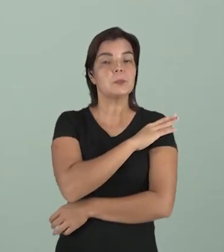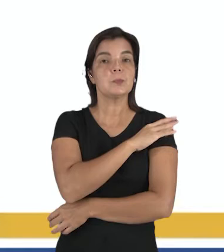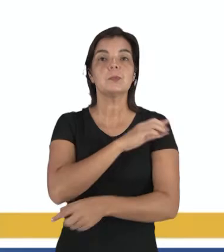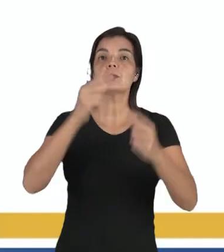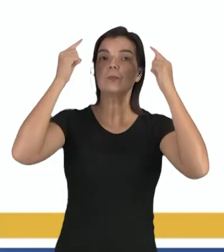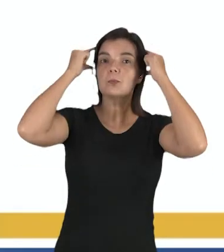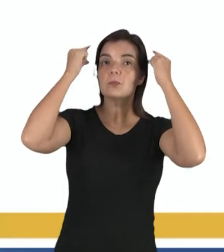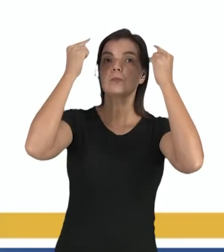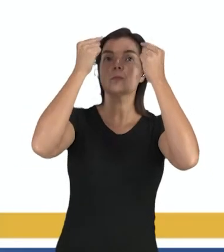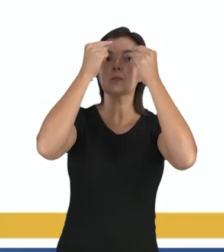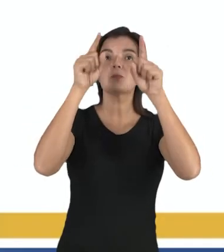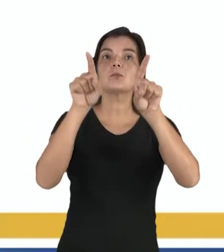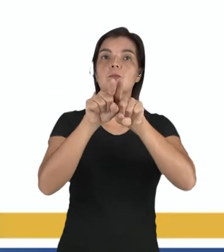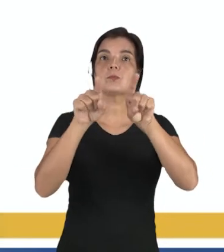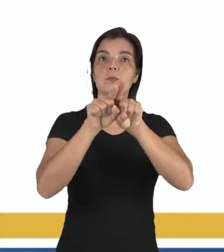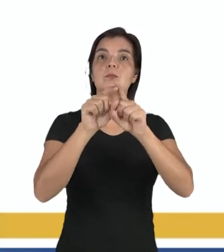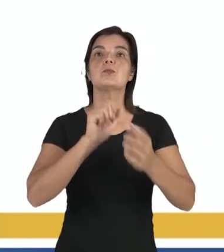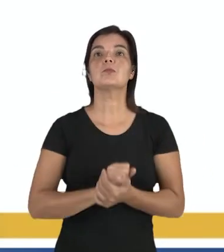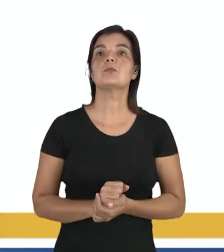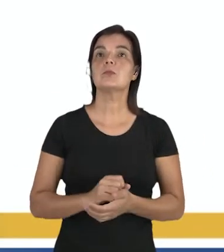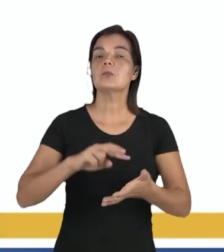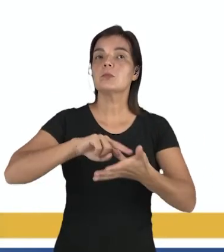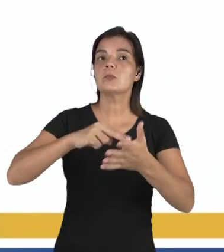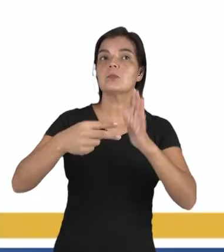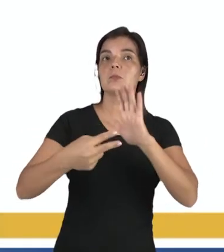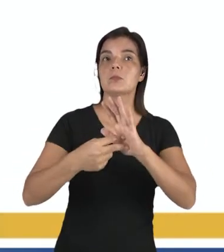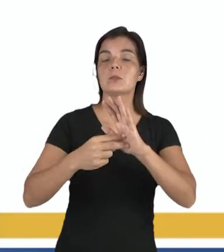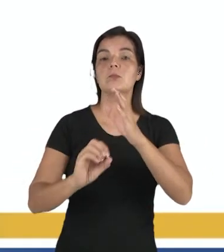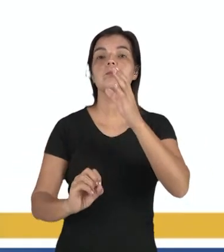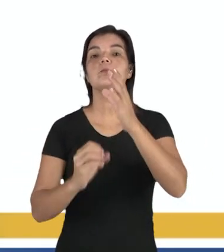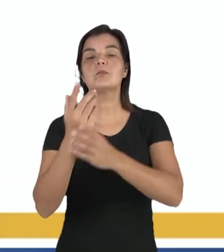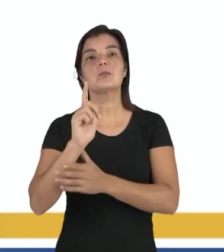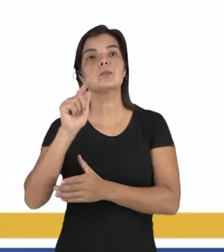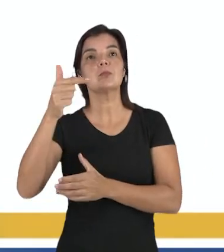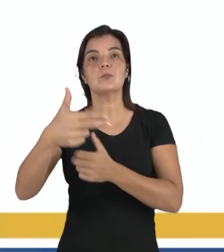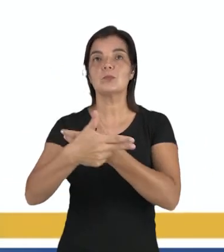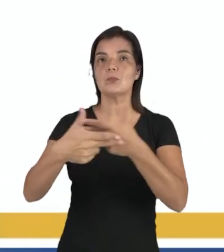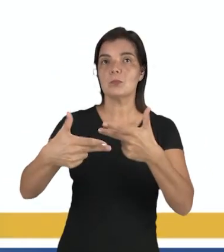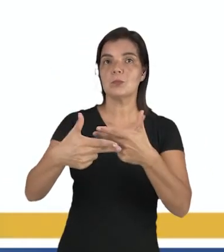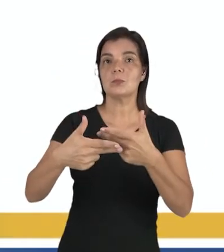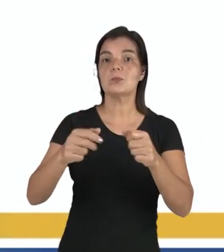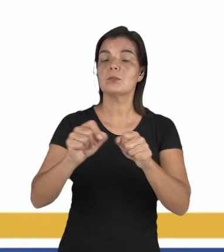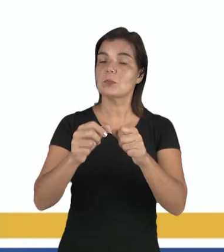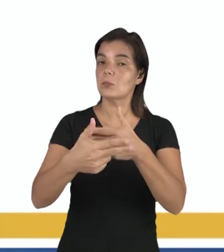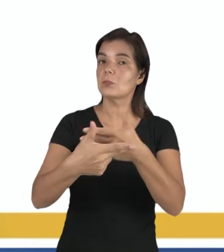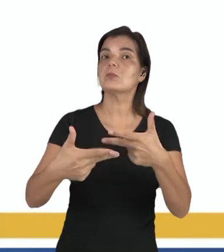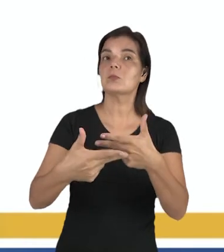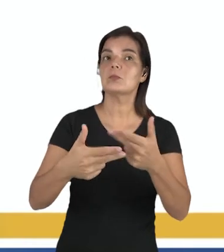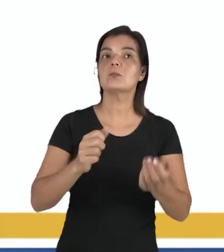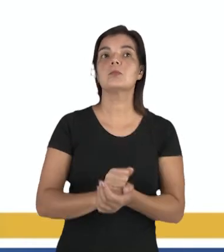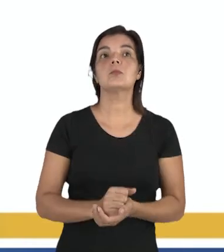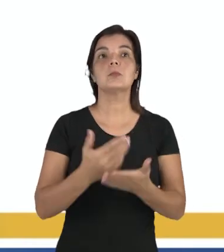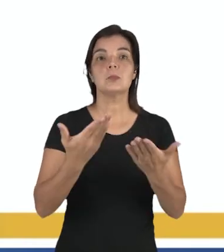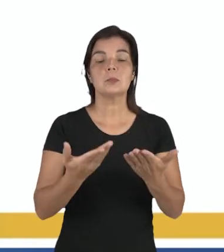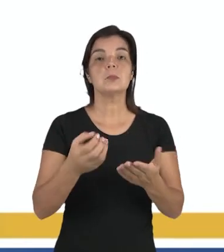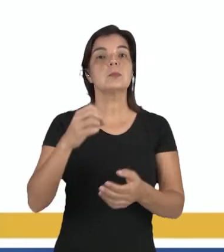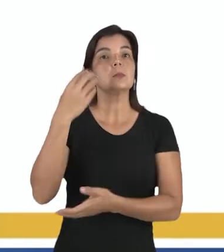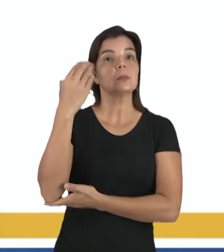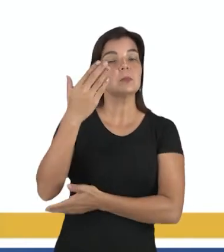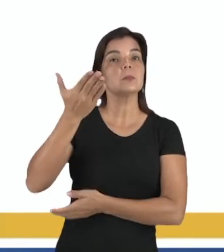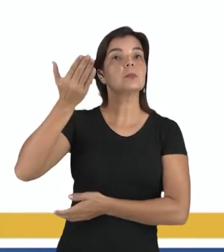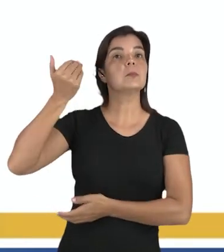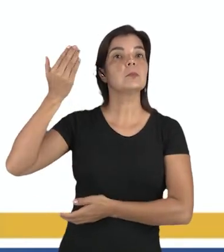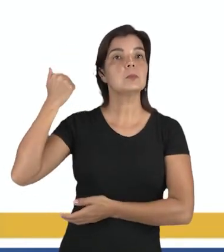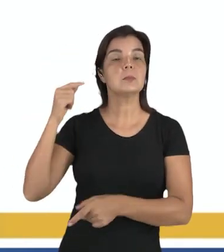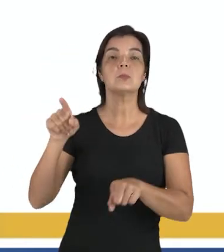da palavra, provém de uma raiz ou radical que significa recriar, dar origem a algo, produzir alguma coisa. Então, se a ciência